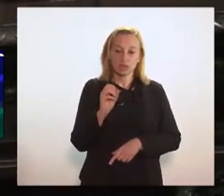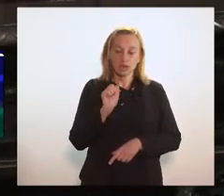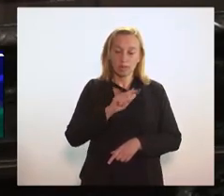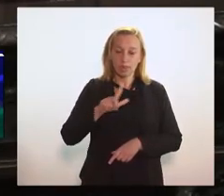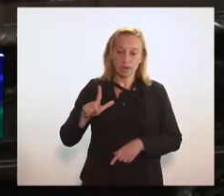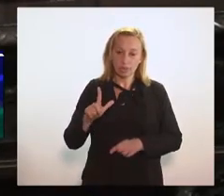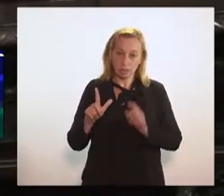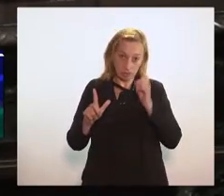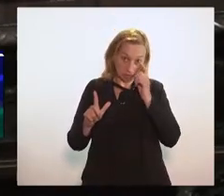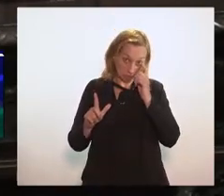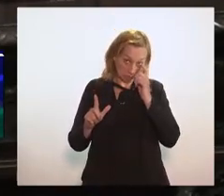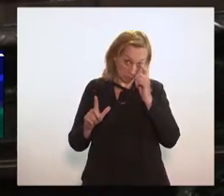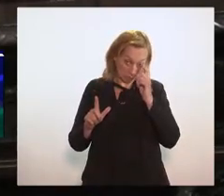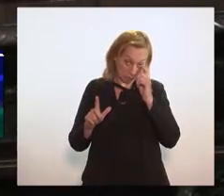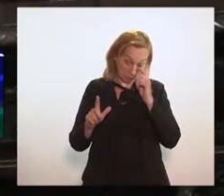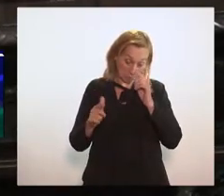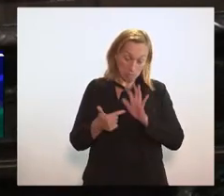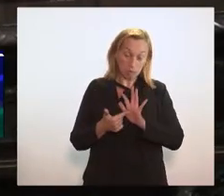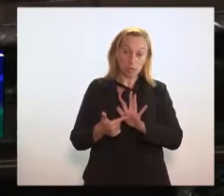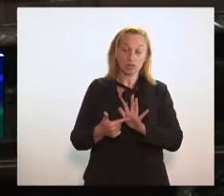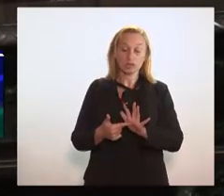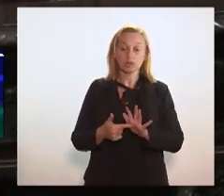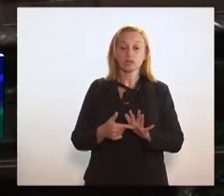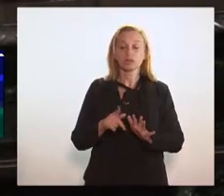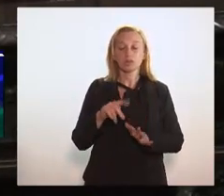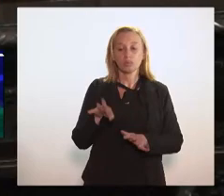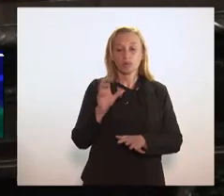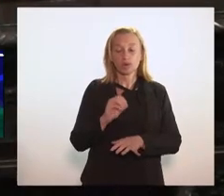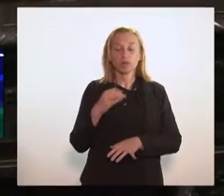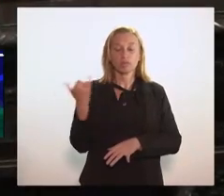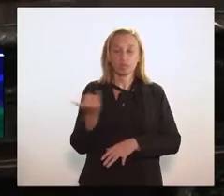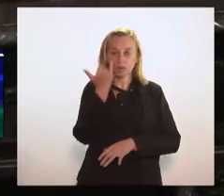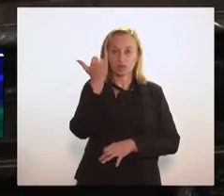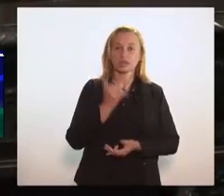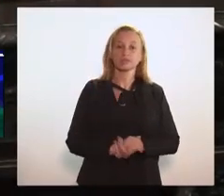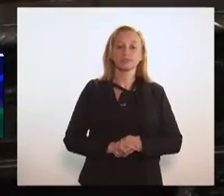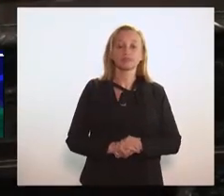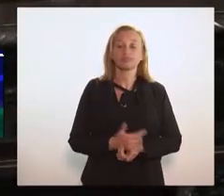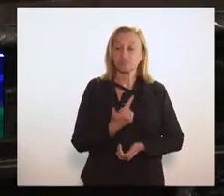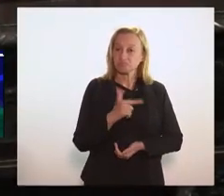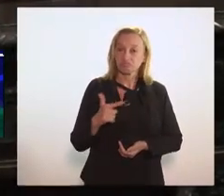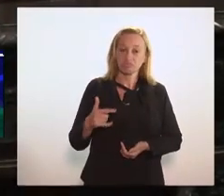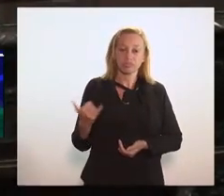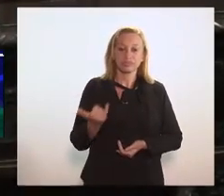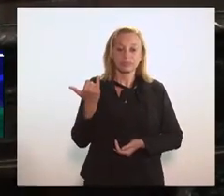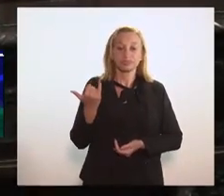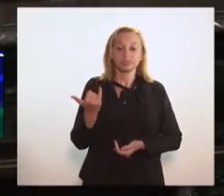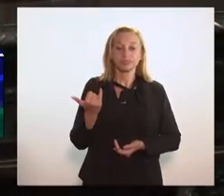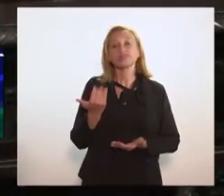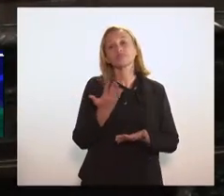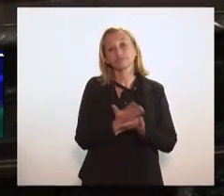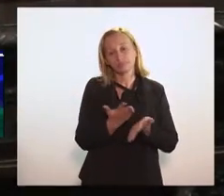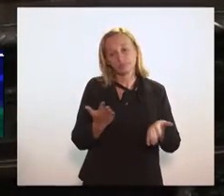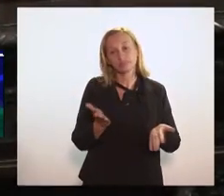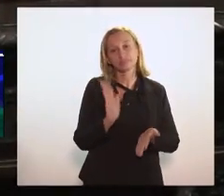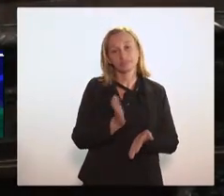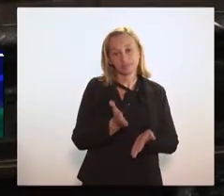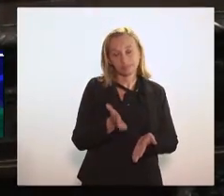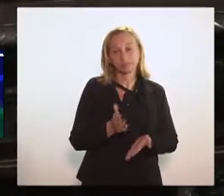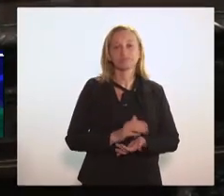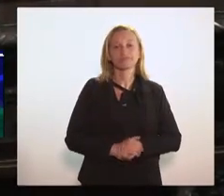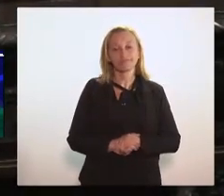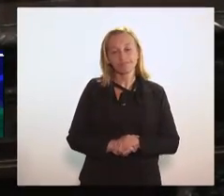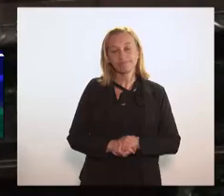programa exitoso, porque se não fosse um programa importante, provavelmente teria se deixado de